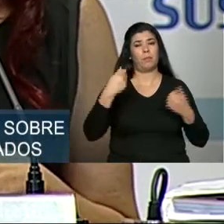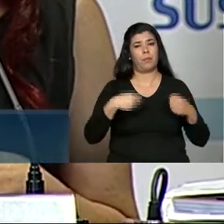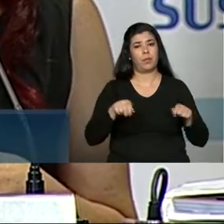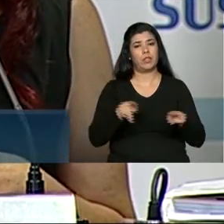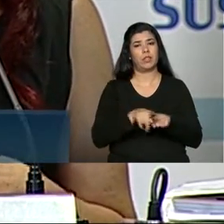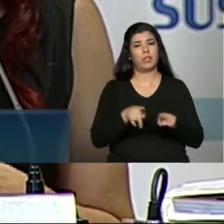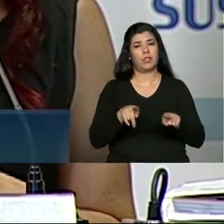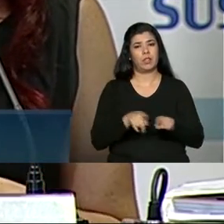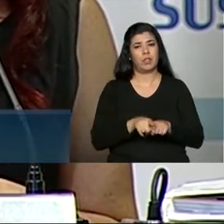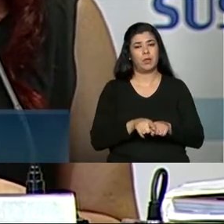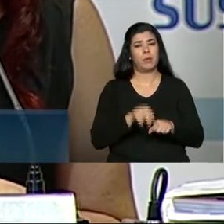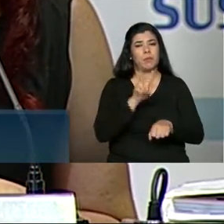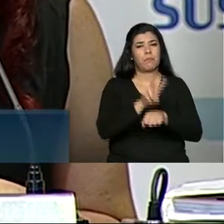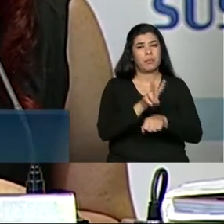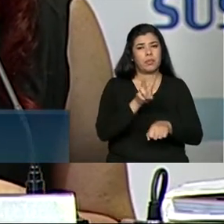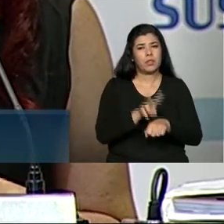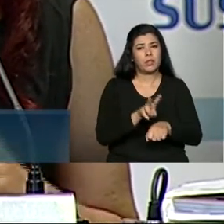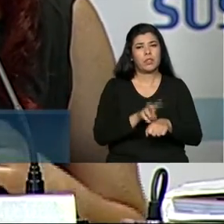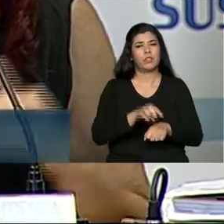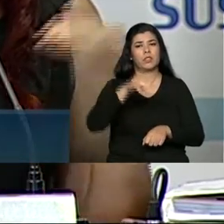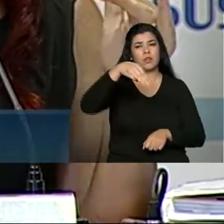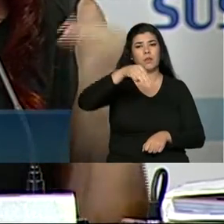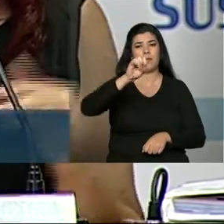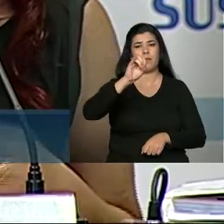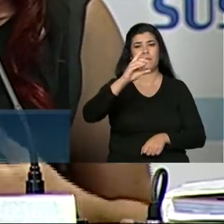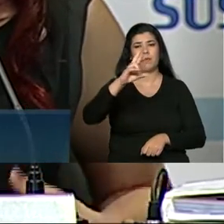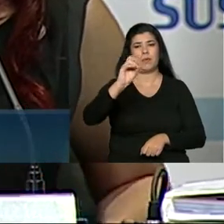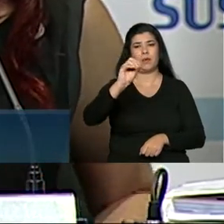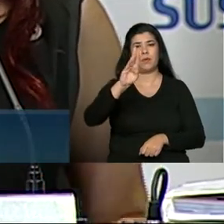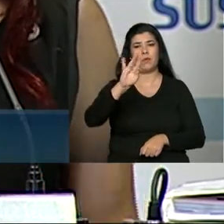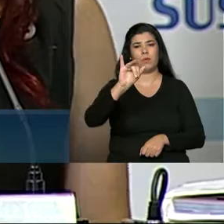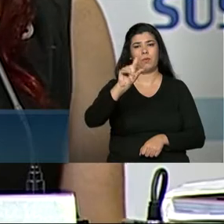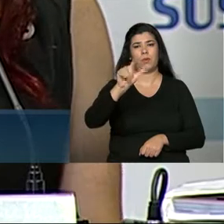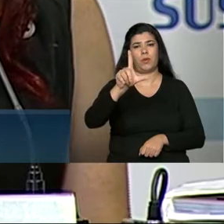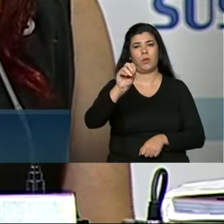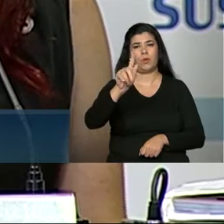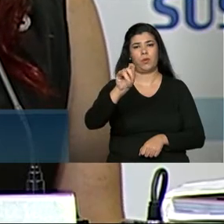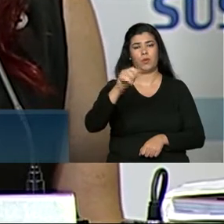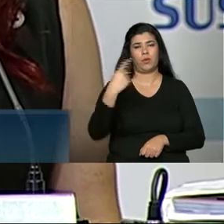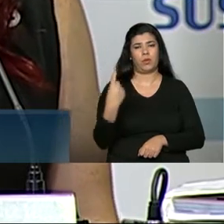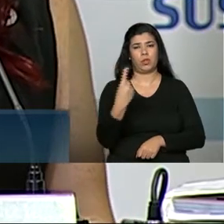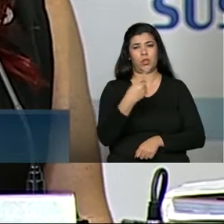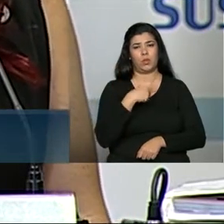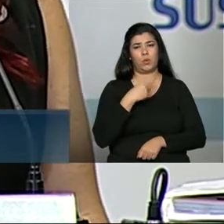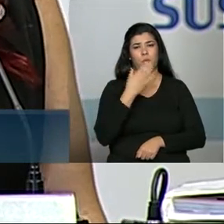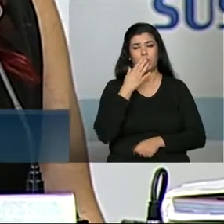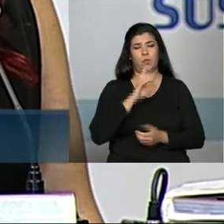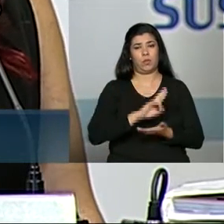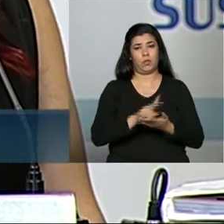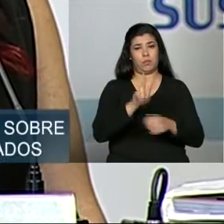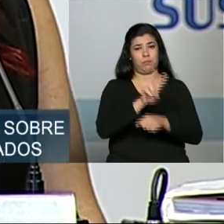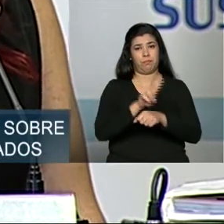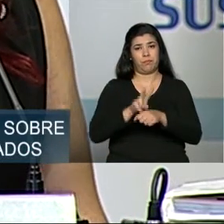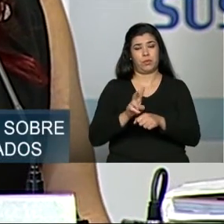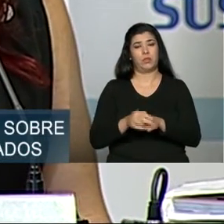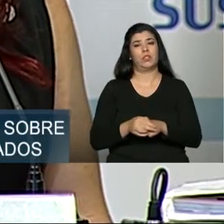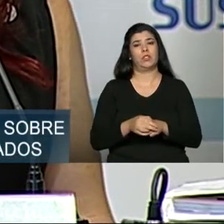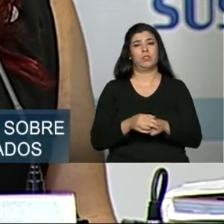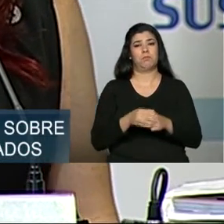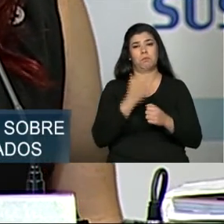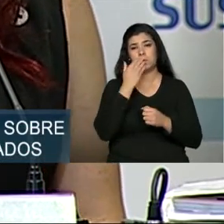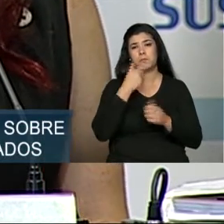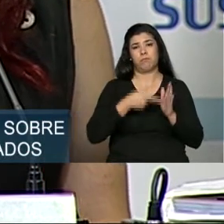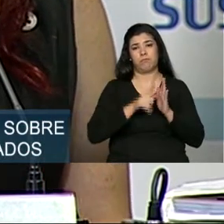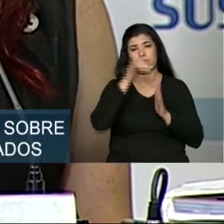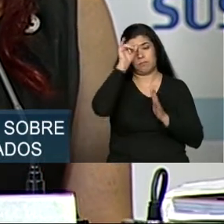questão microbiológica, conservação do produto, então, por isso que elas são diferenciadas. Mas, em relação à meta estabelecida,